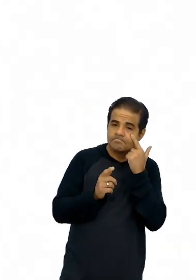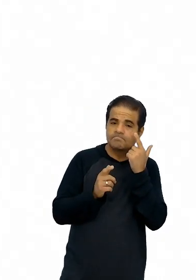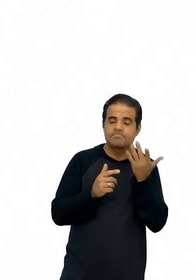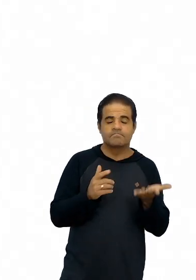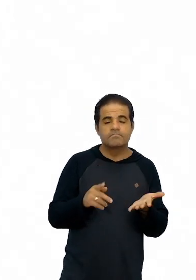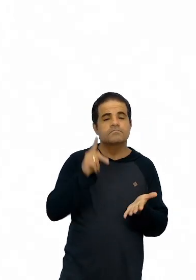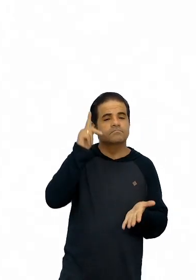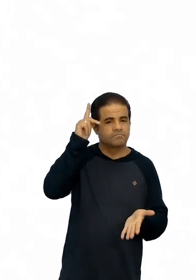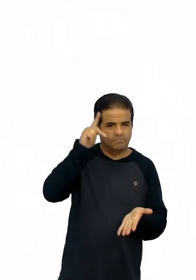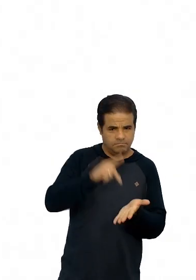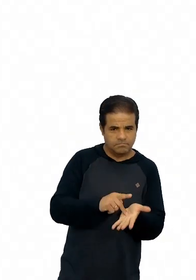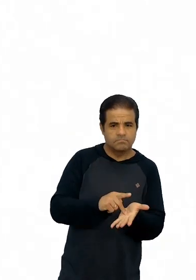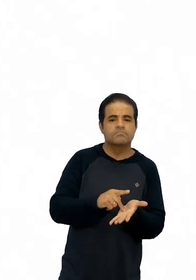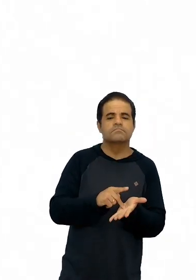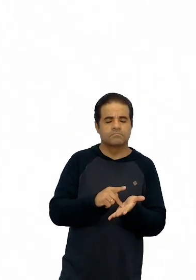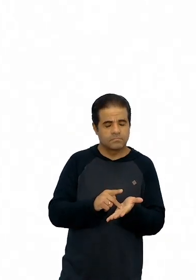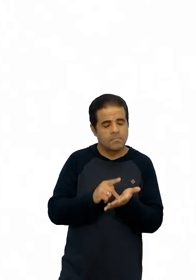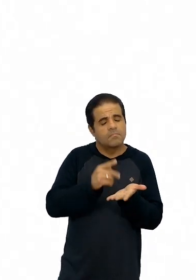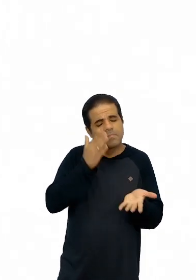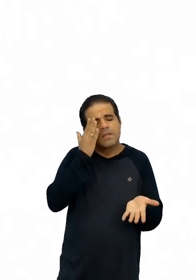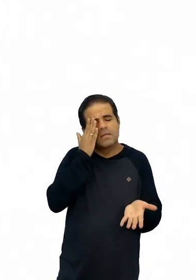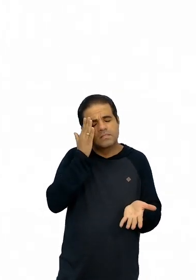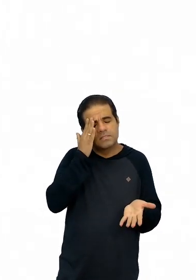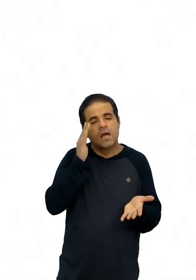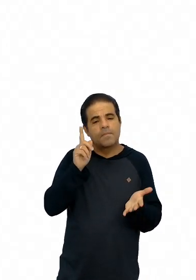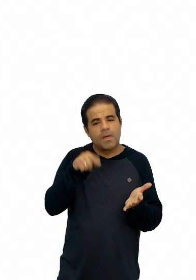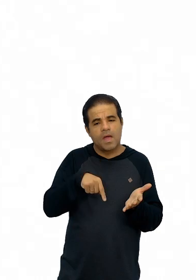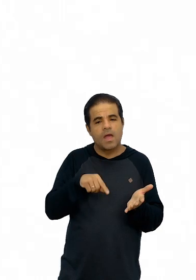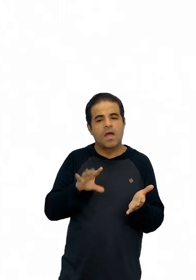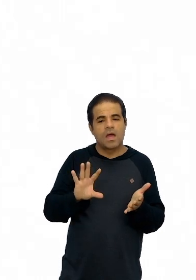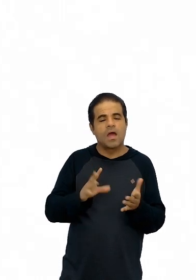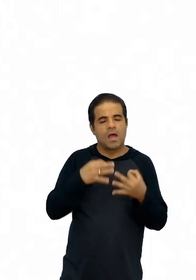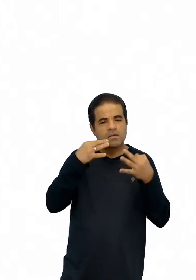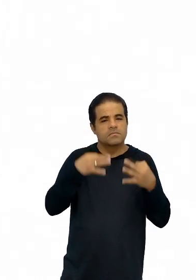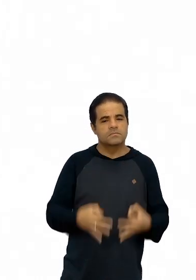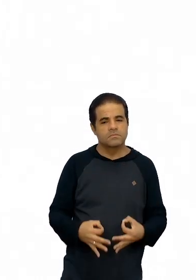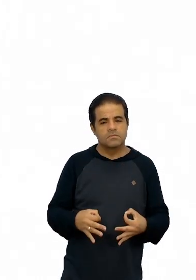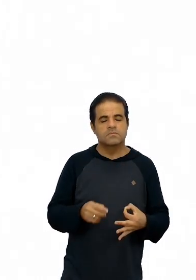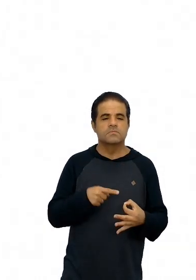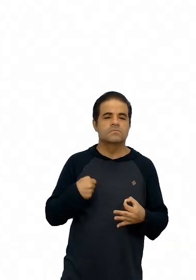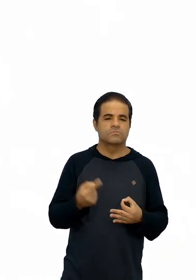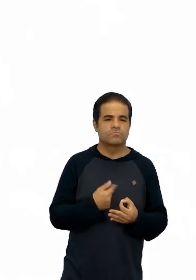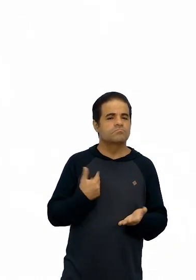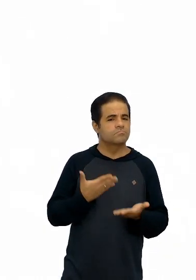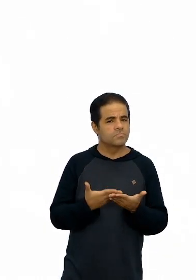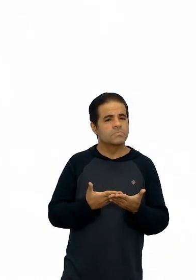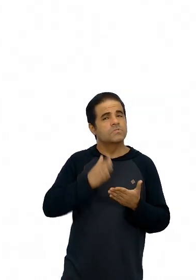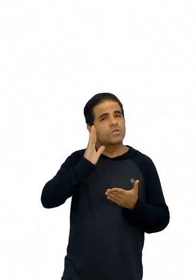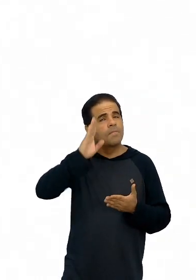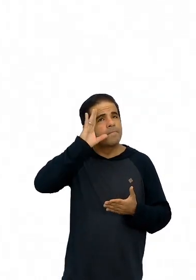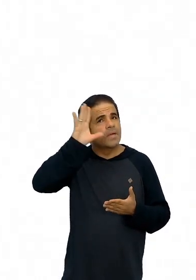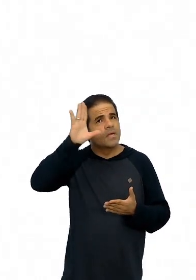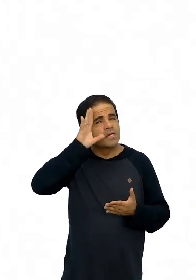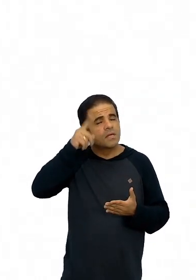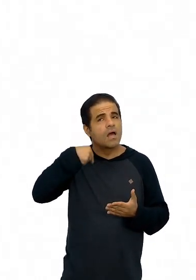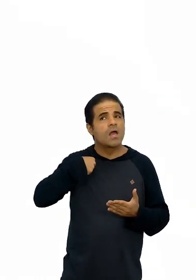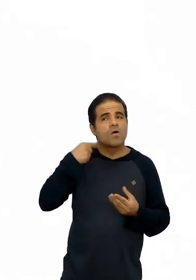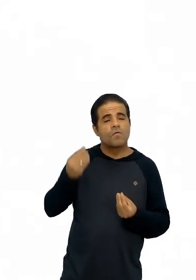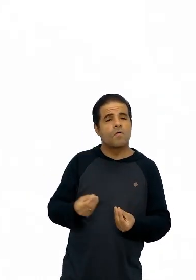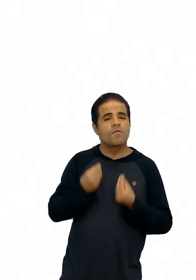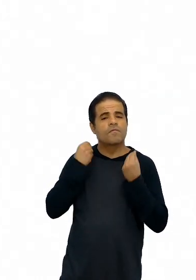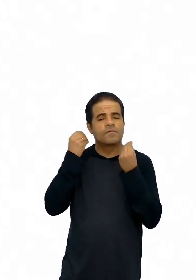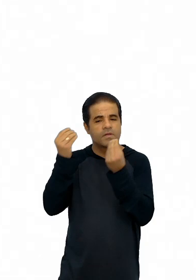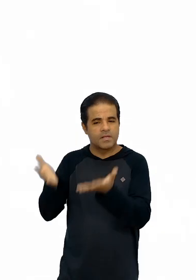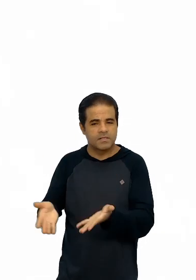a realidade de cada um, porque é isso que faz dar certo, né? As nossas aulas, a gente já pensar o que eu vou